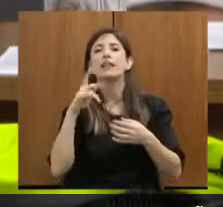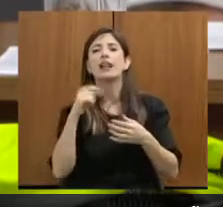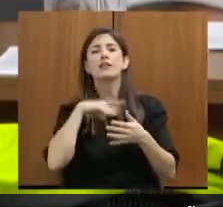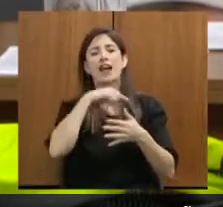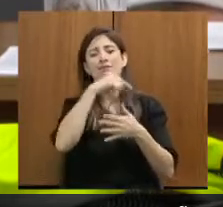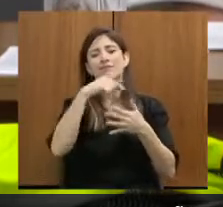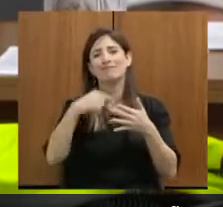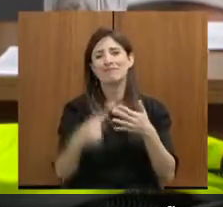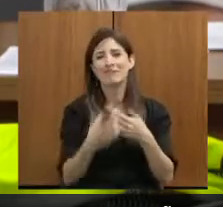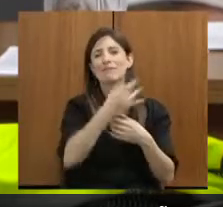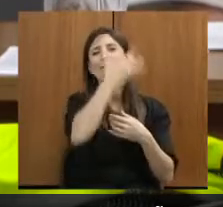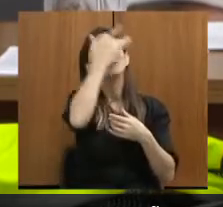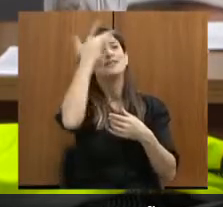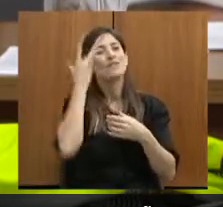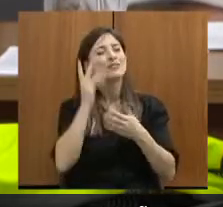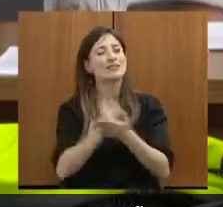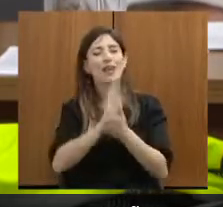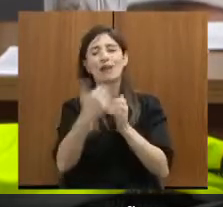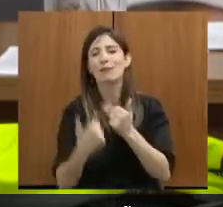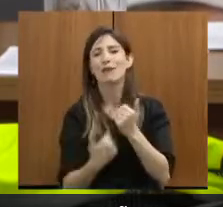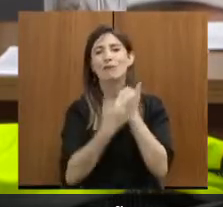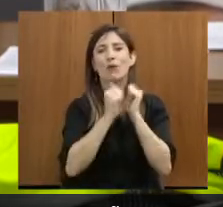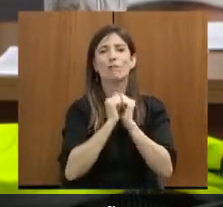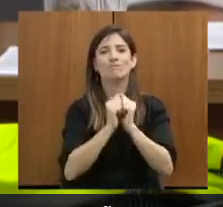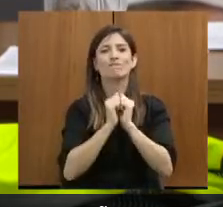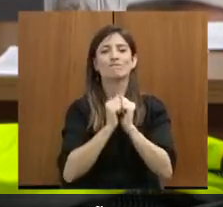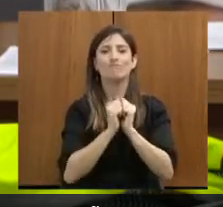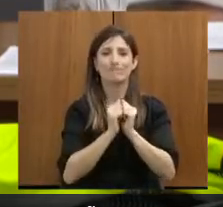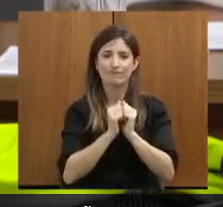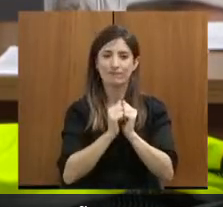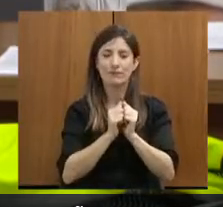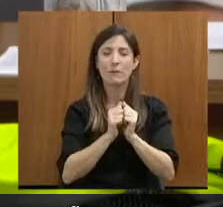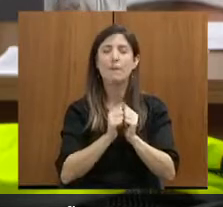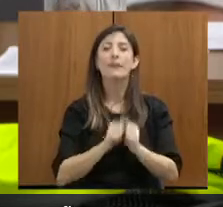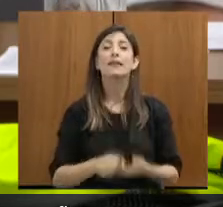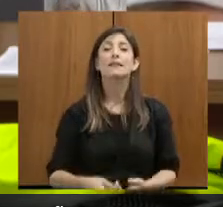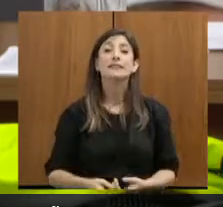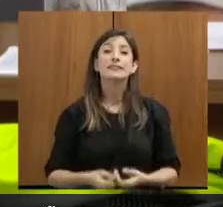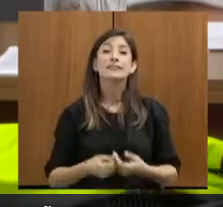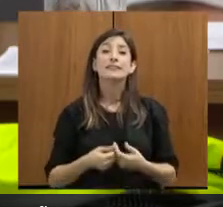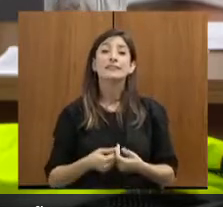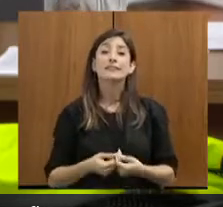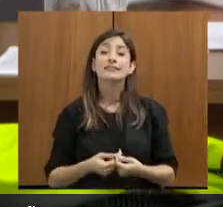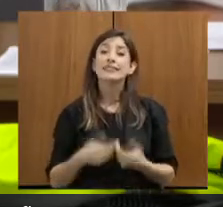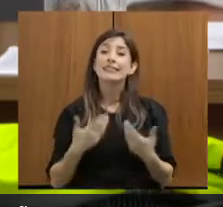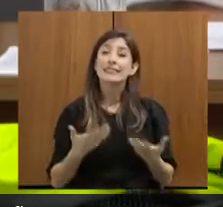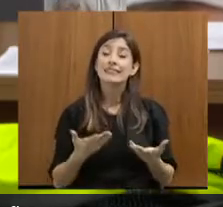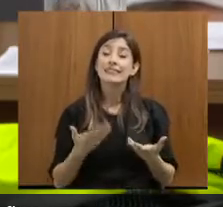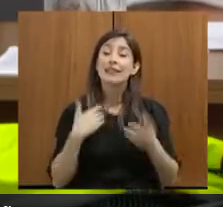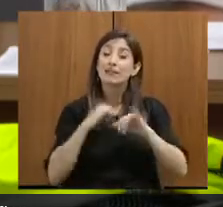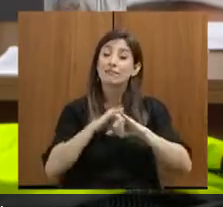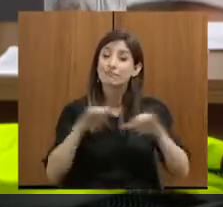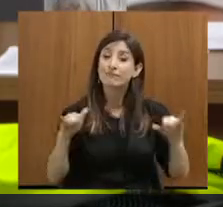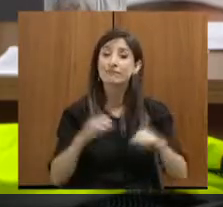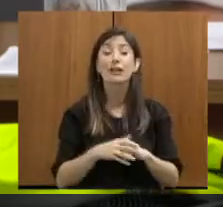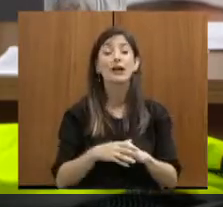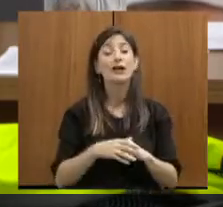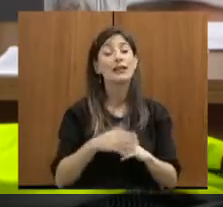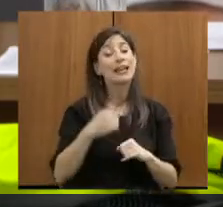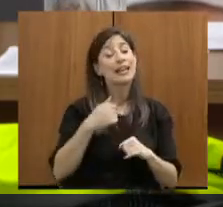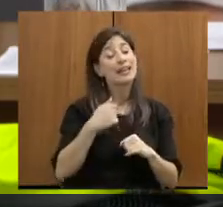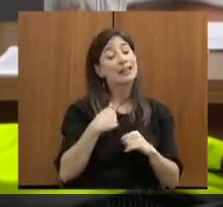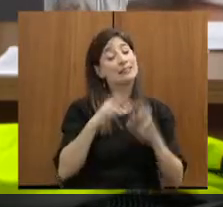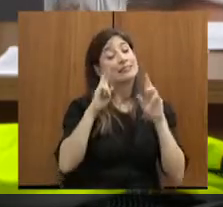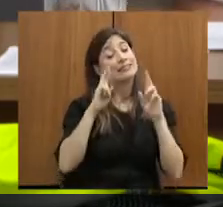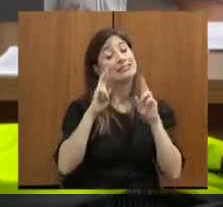enfim desencaminhar e falar que é a minha expectativa é a minha esperança